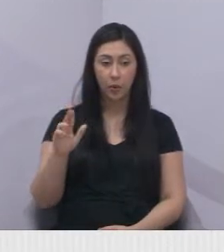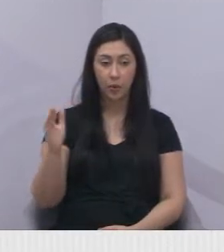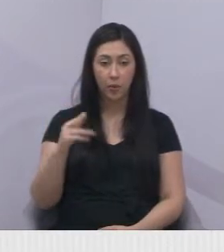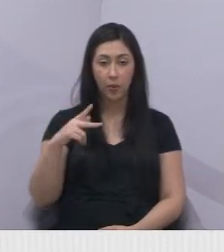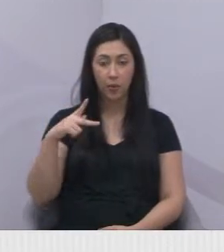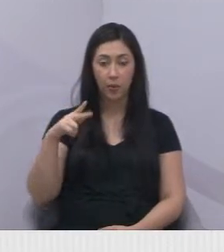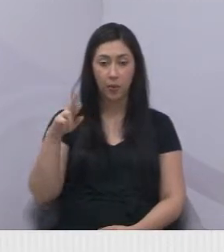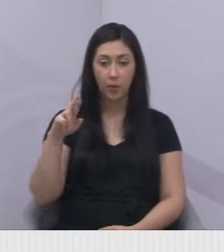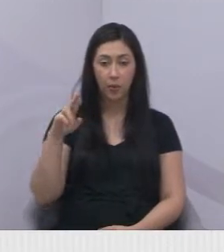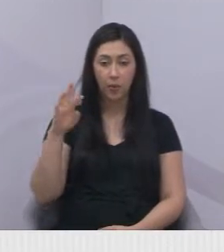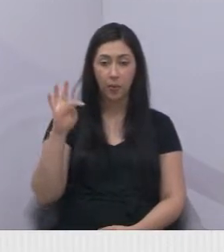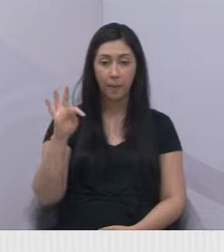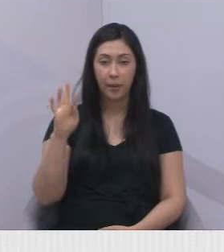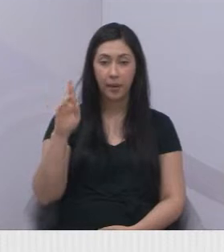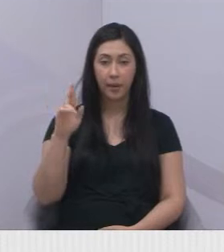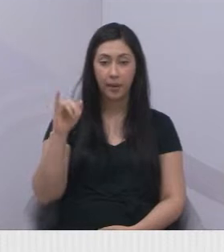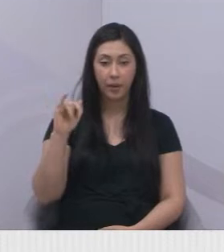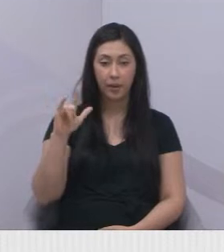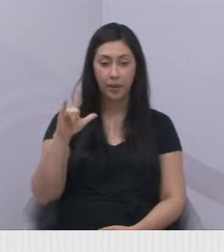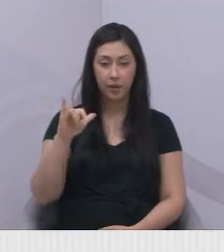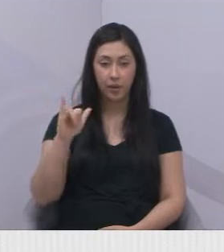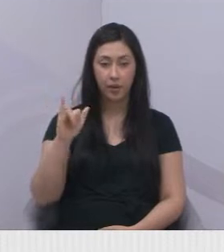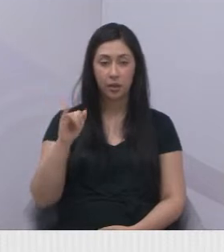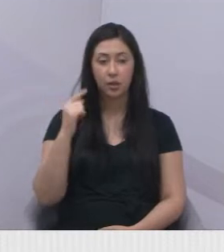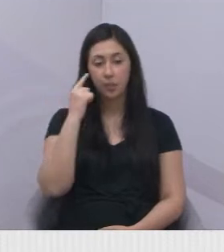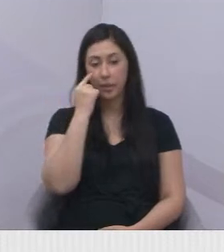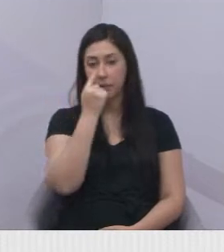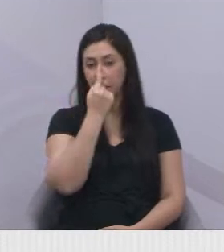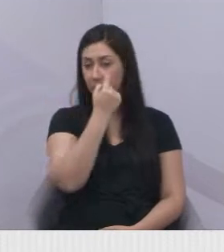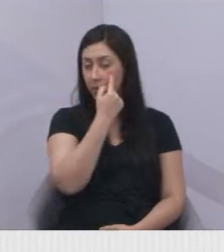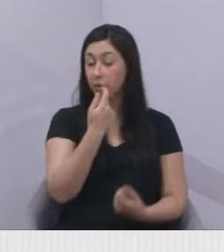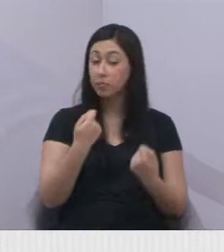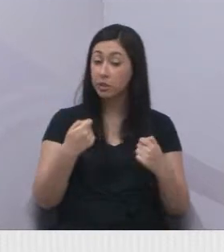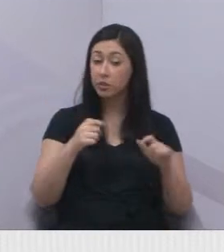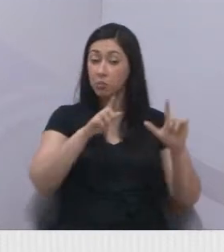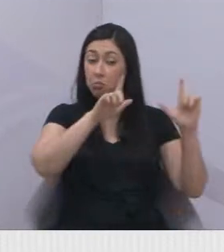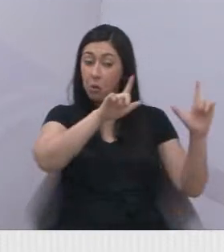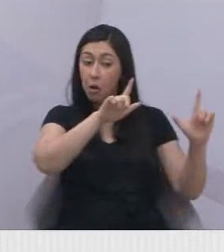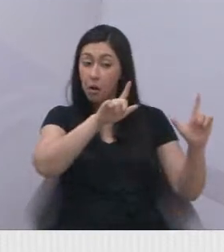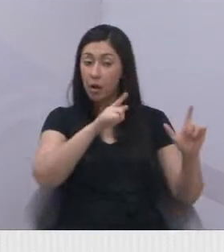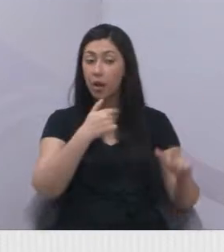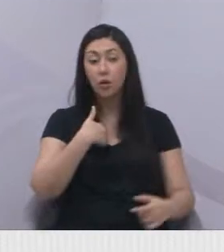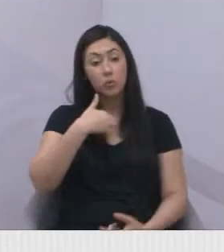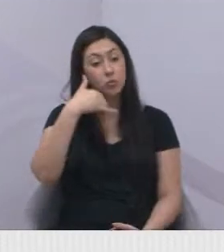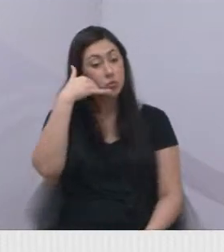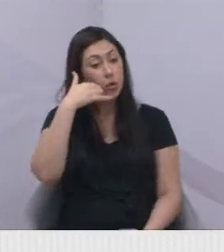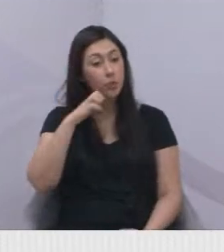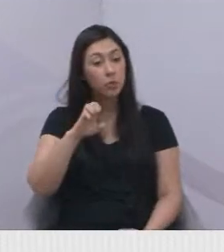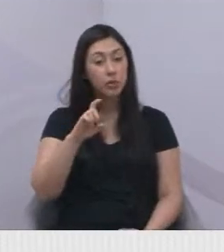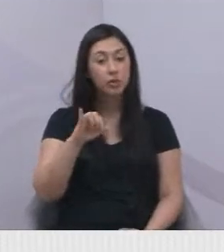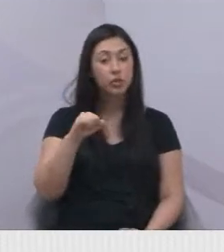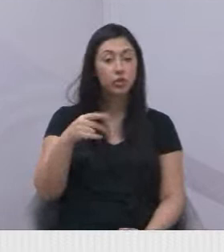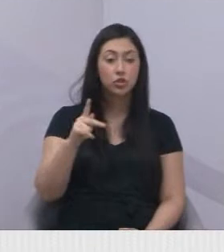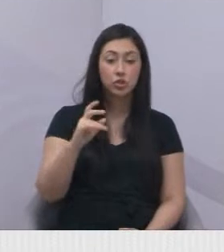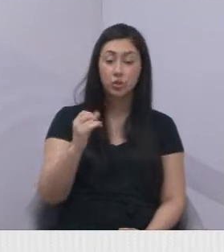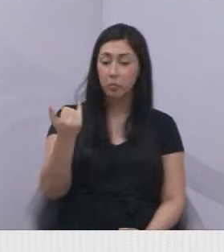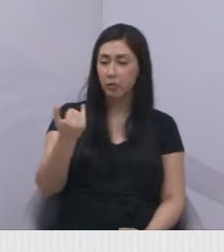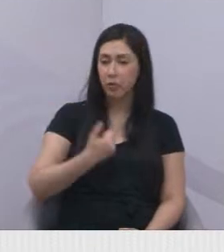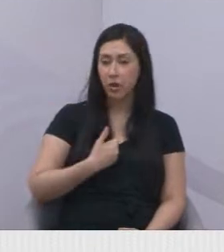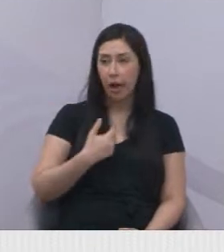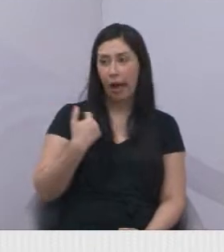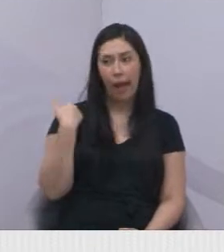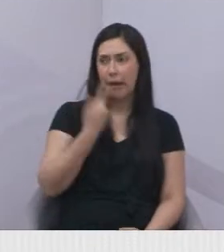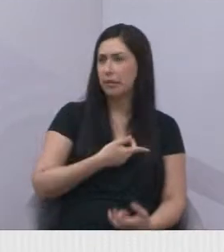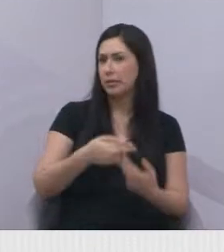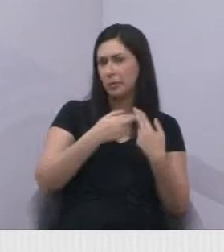Lua. Gente, está faltando placa lá, tem que colocar. Aí liguei lá para o Edinho Guedes e falou, ó, isso aí não é com nós, é com a